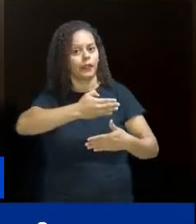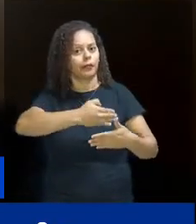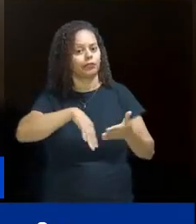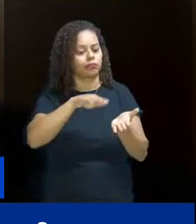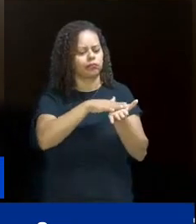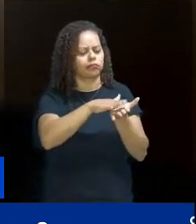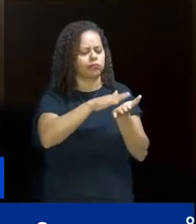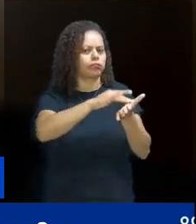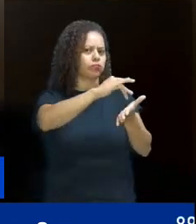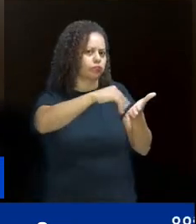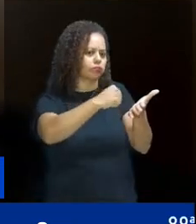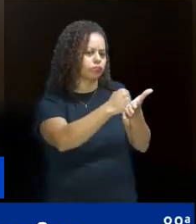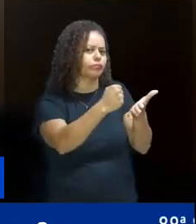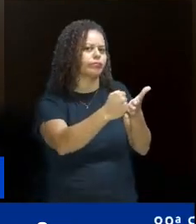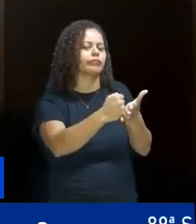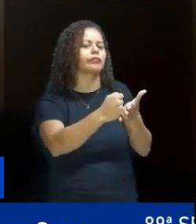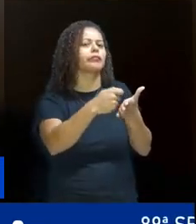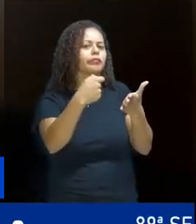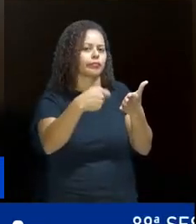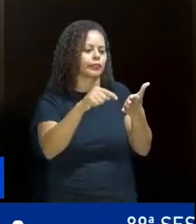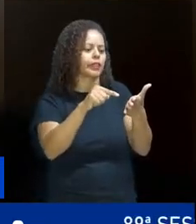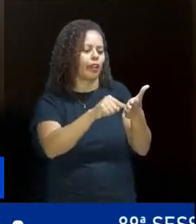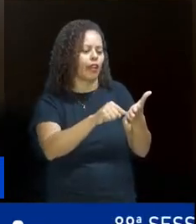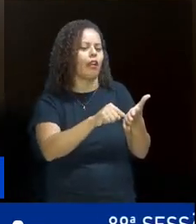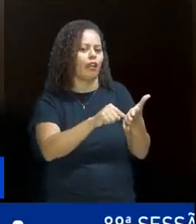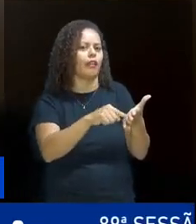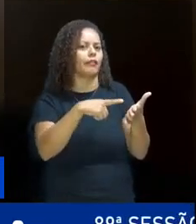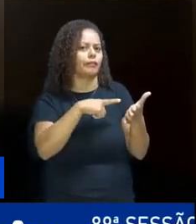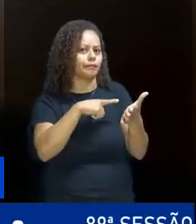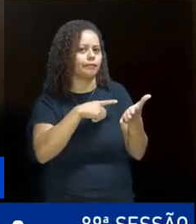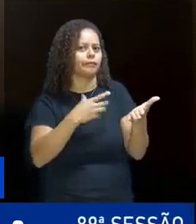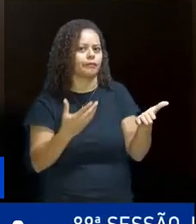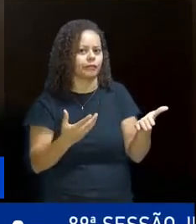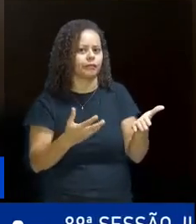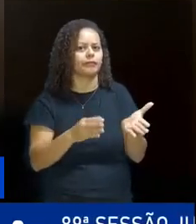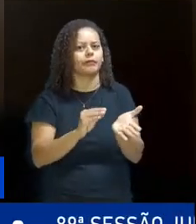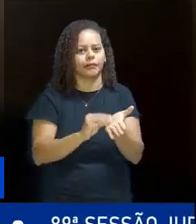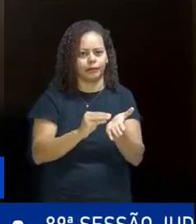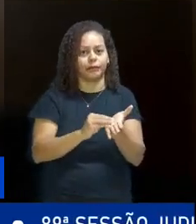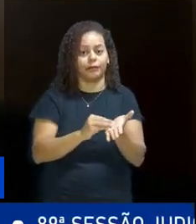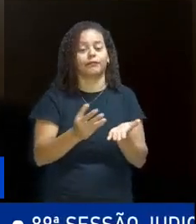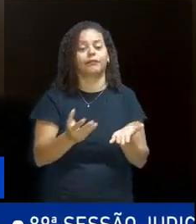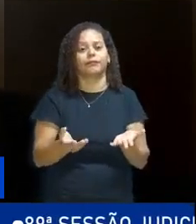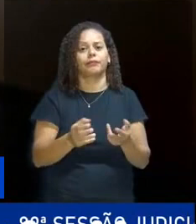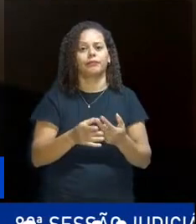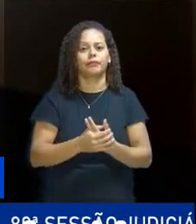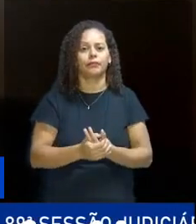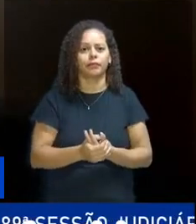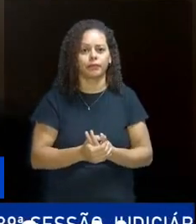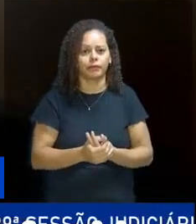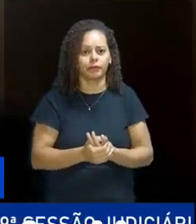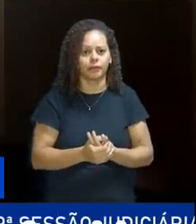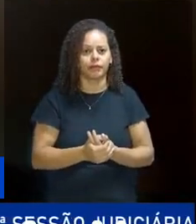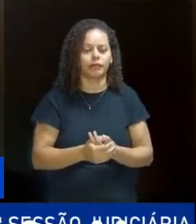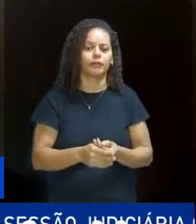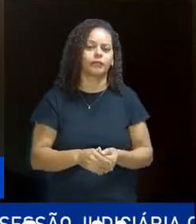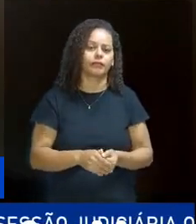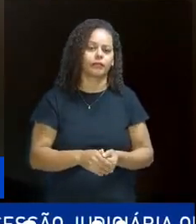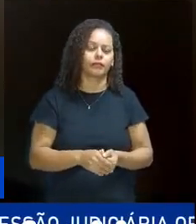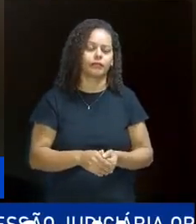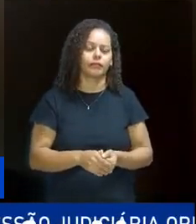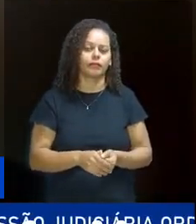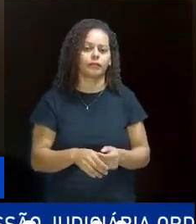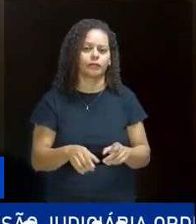que o escopo do processo de prestação de contas é identificar a origem das receitas e a destinação das despesas com